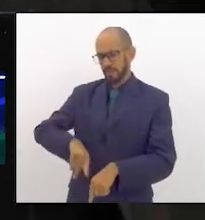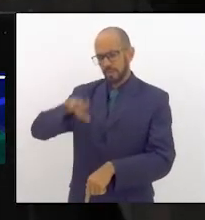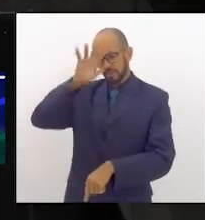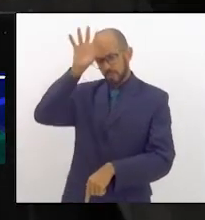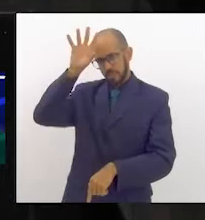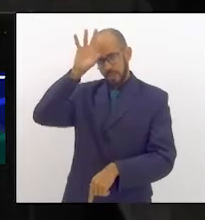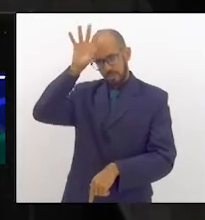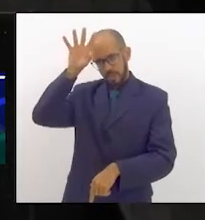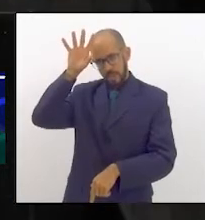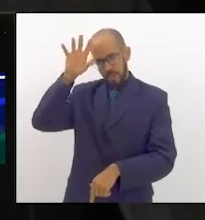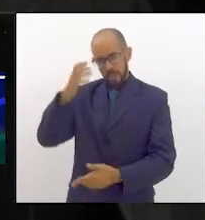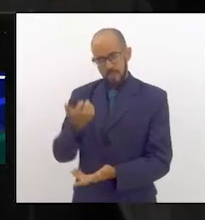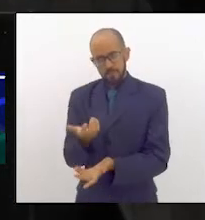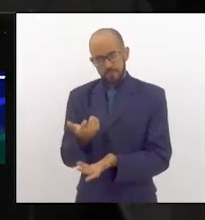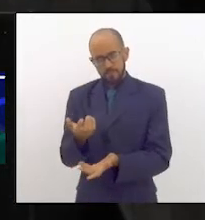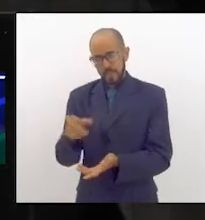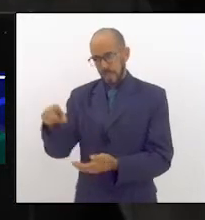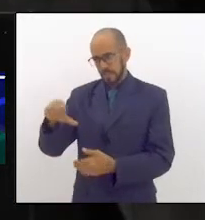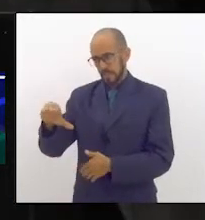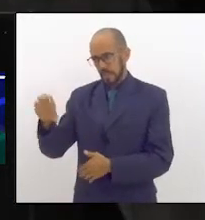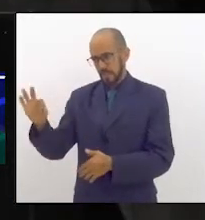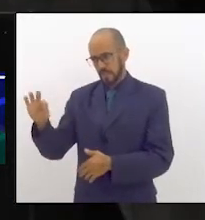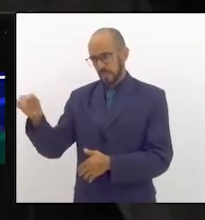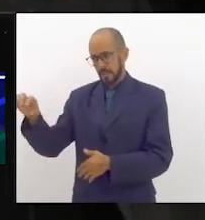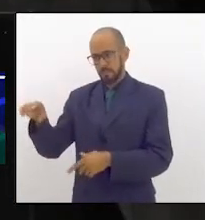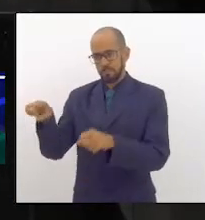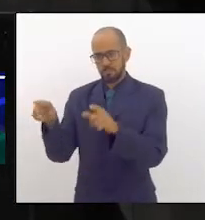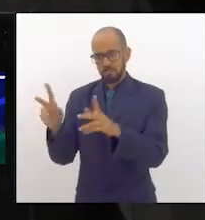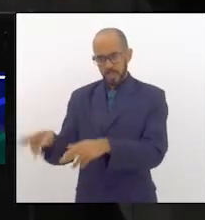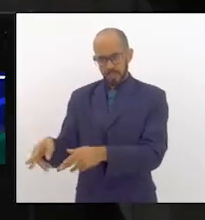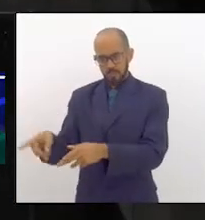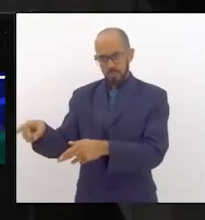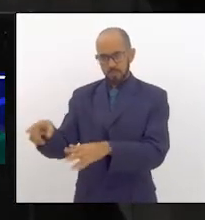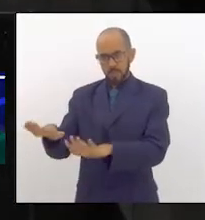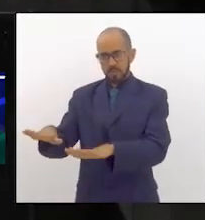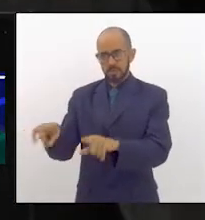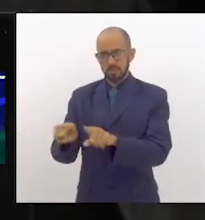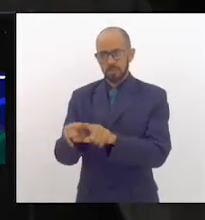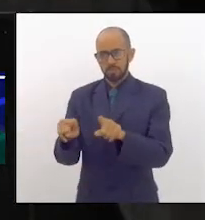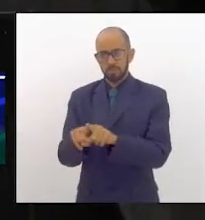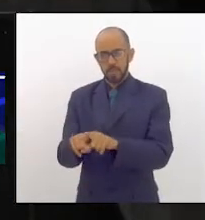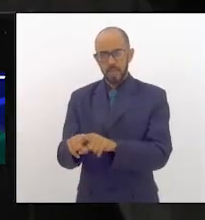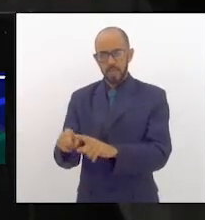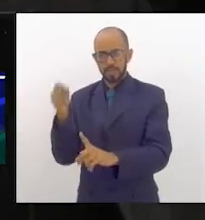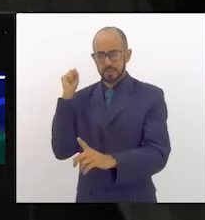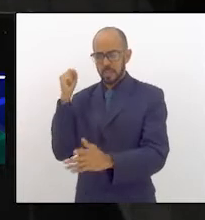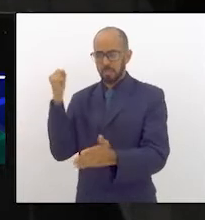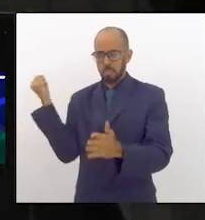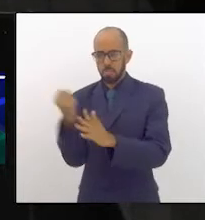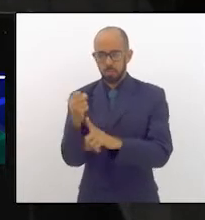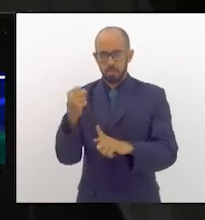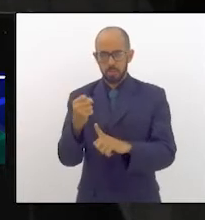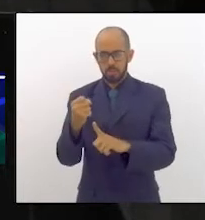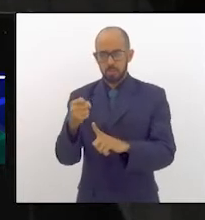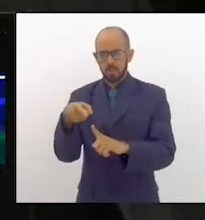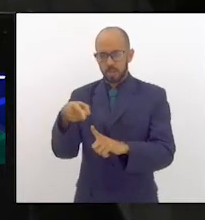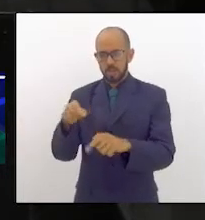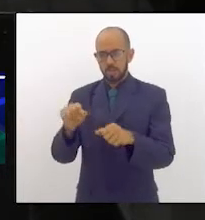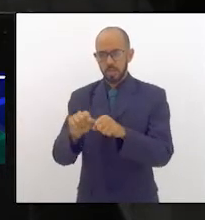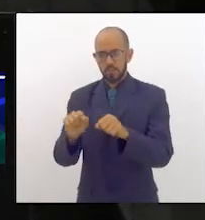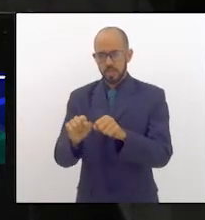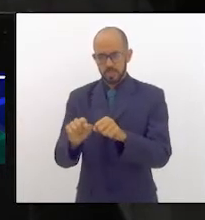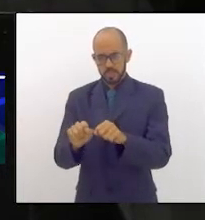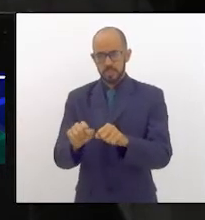não só a CLT ela mesma mas os impactos que esse que esse ataque a CLT causou por